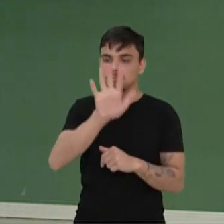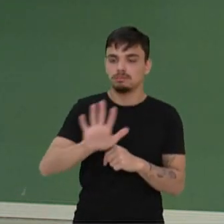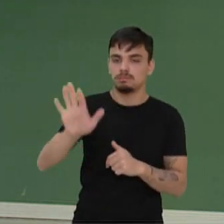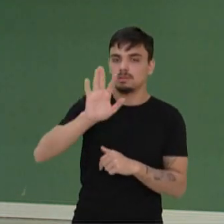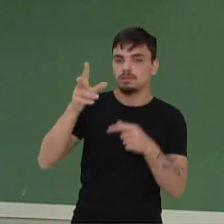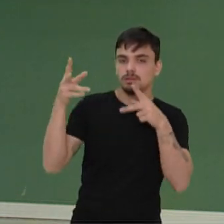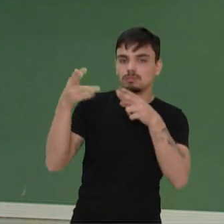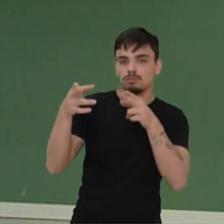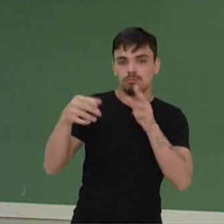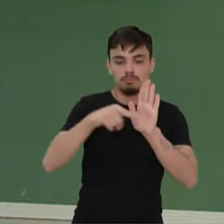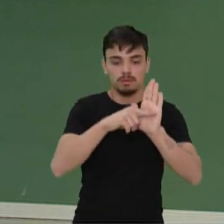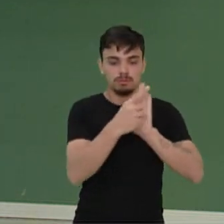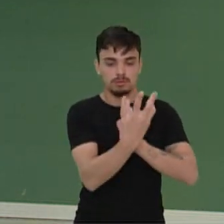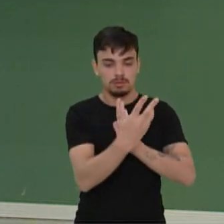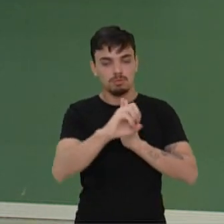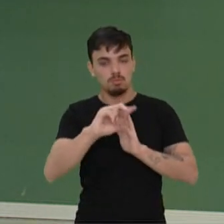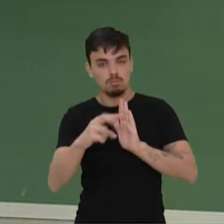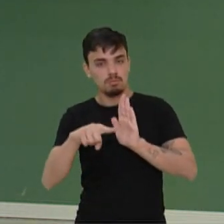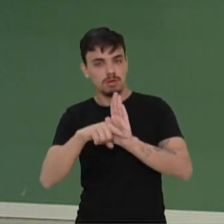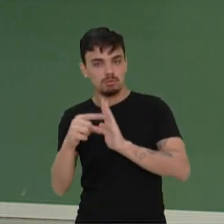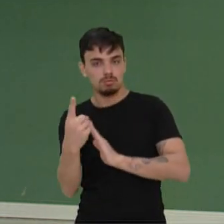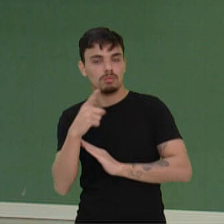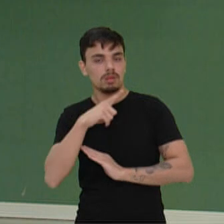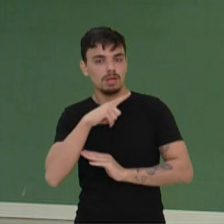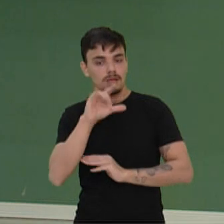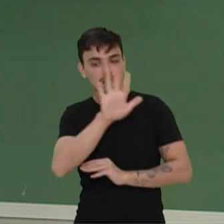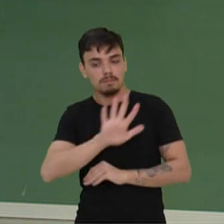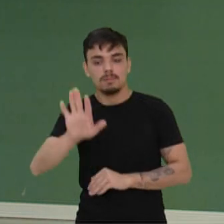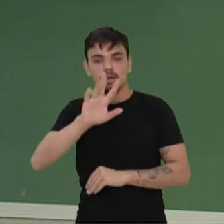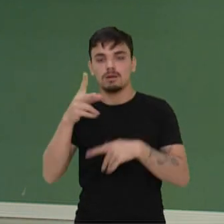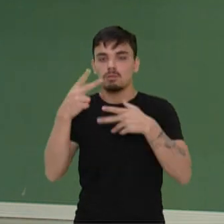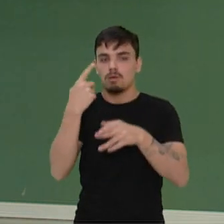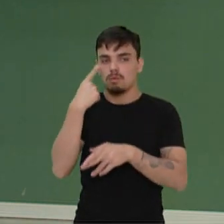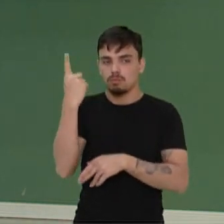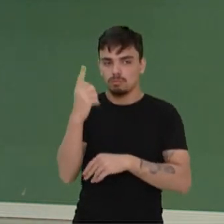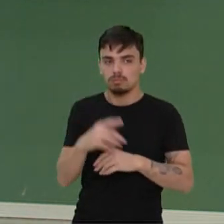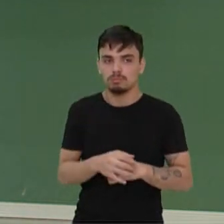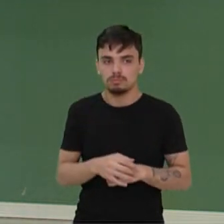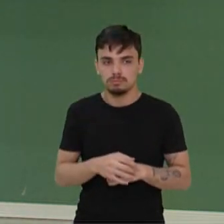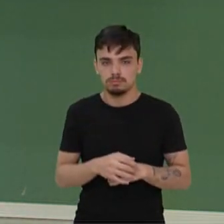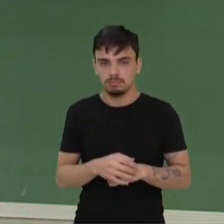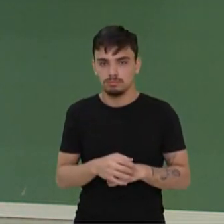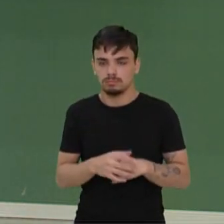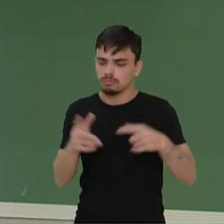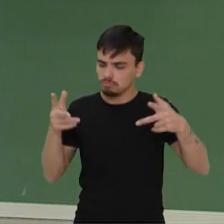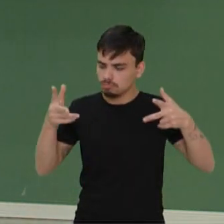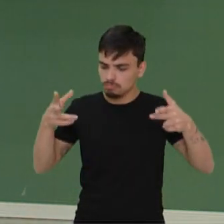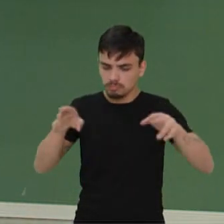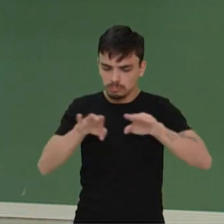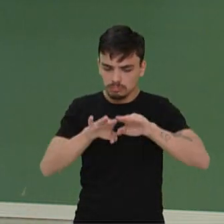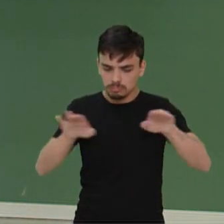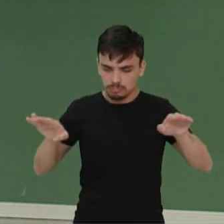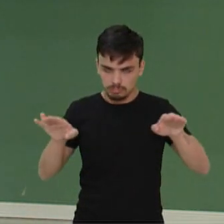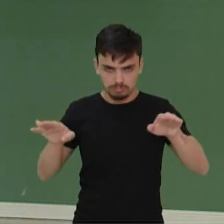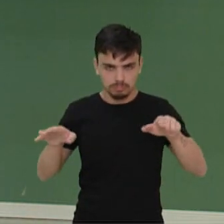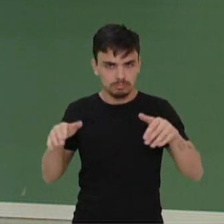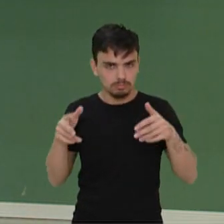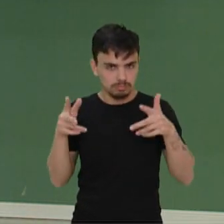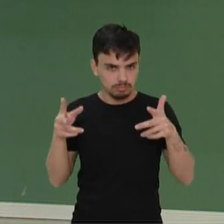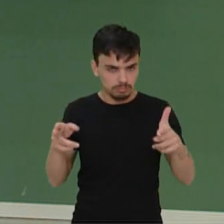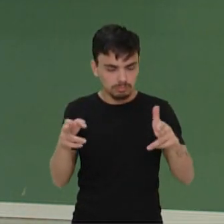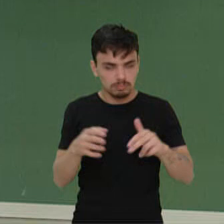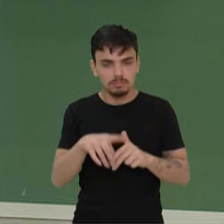Tanto o menos 3 quanto o menos 1, eles têm a mesma imagem. Eles vão rebater lá no menos 1 no eixo y, ok? Então